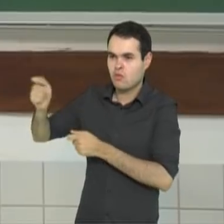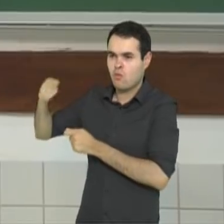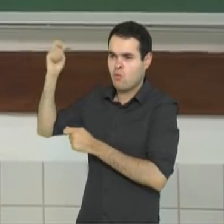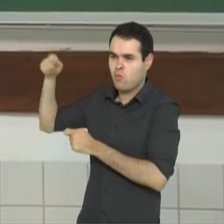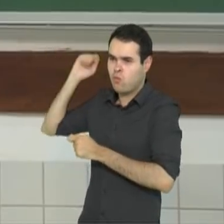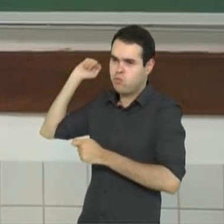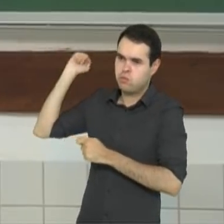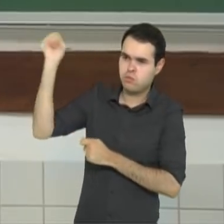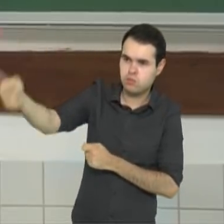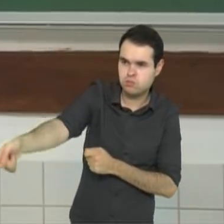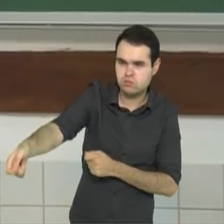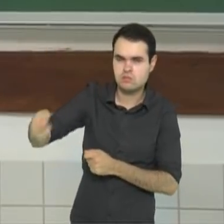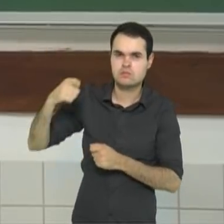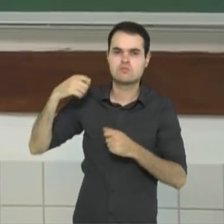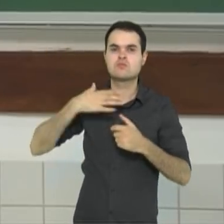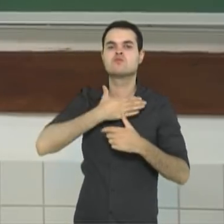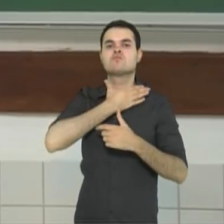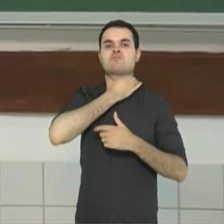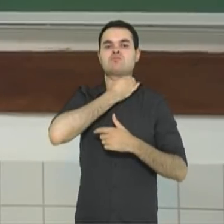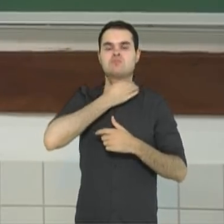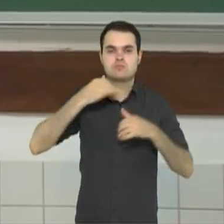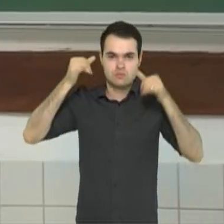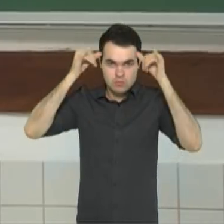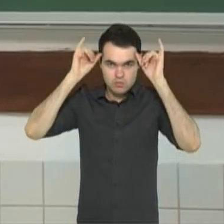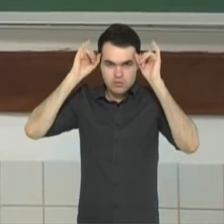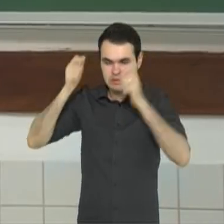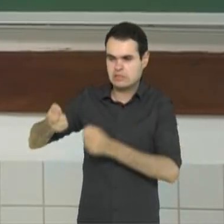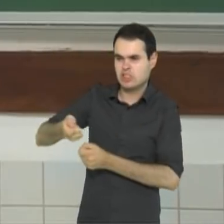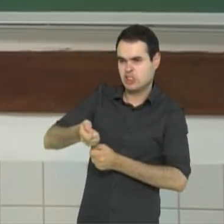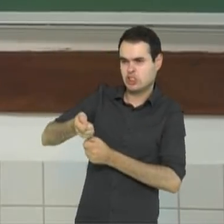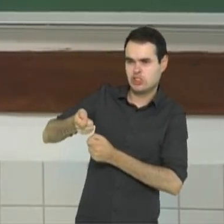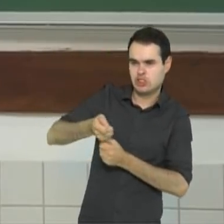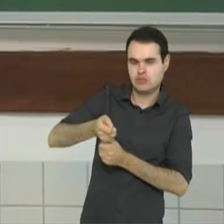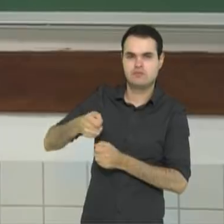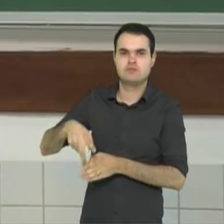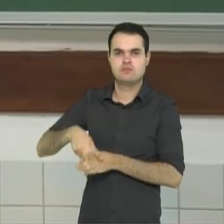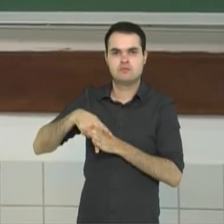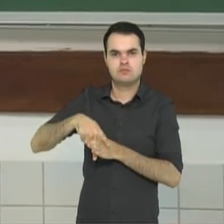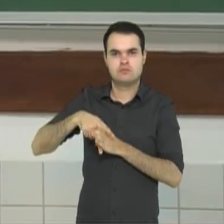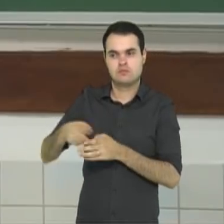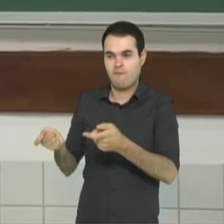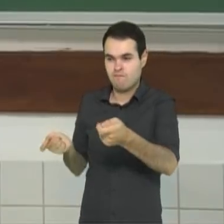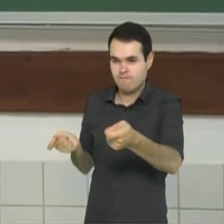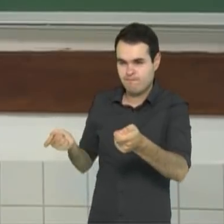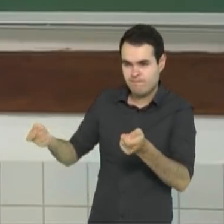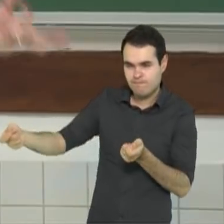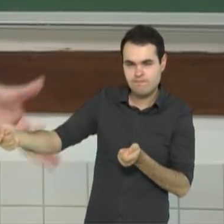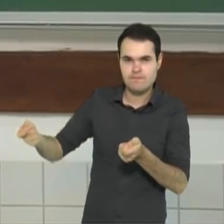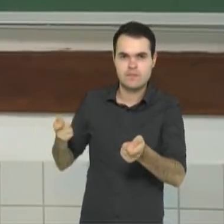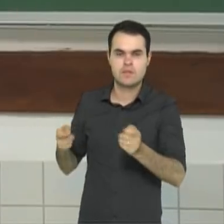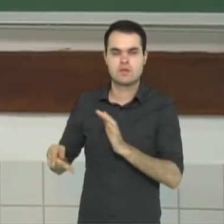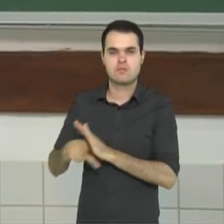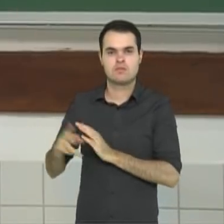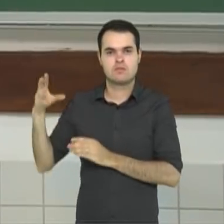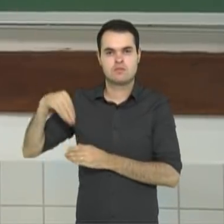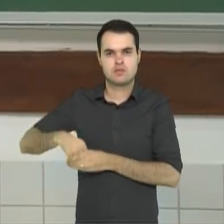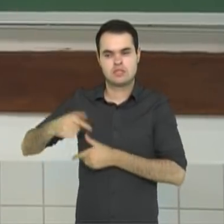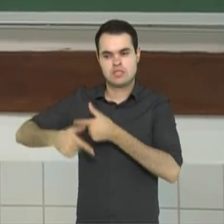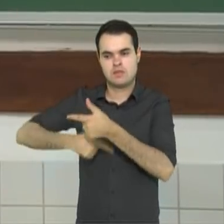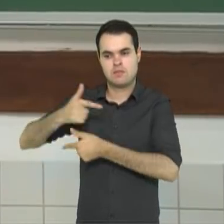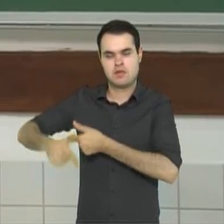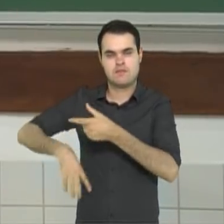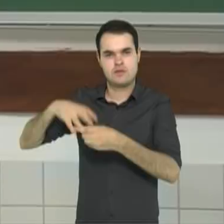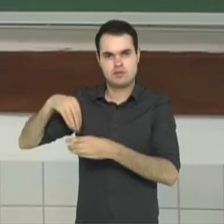da mata. O boi selvagem é o que trabalhava nos costumes, né, dentro das estâncias dos